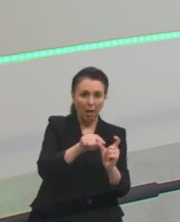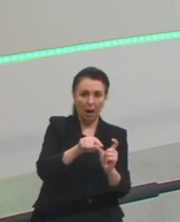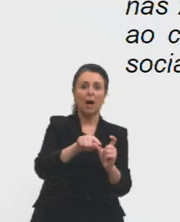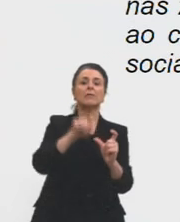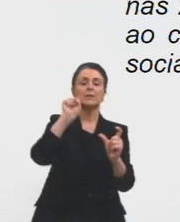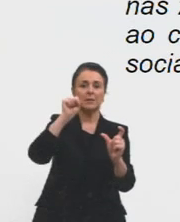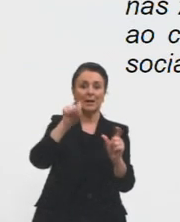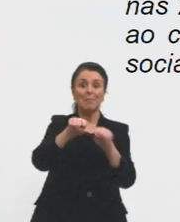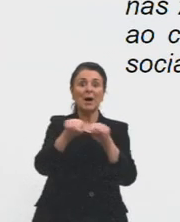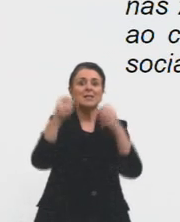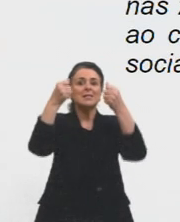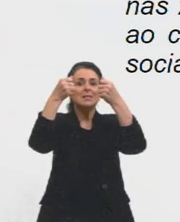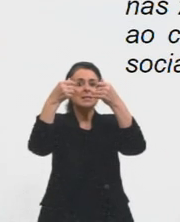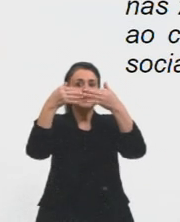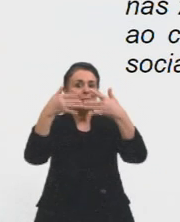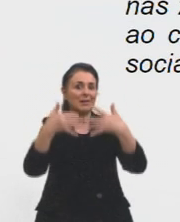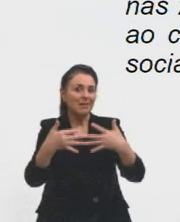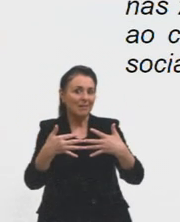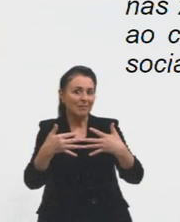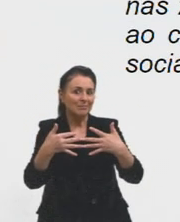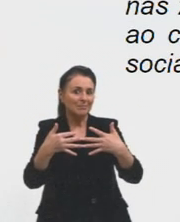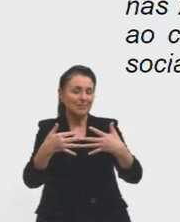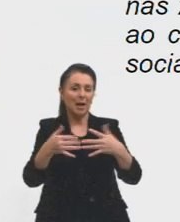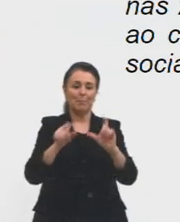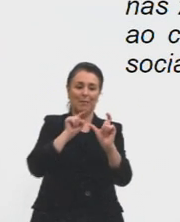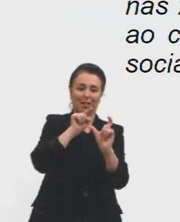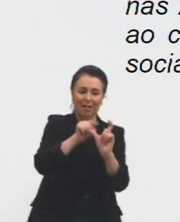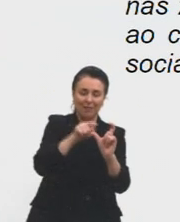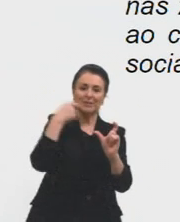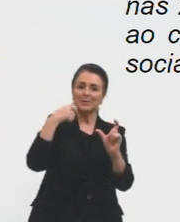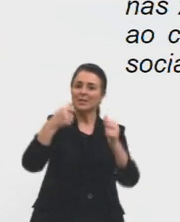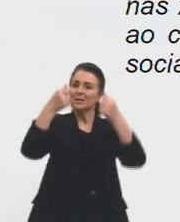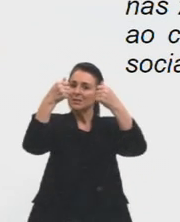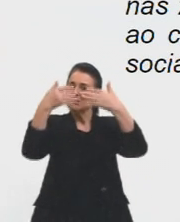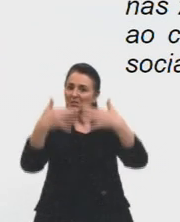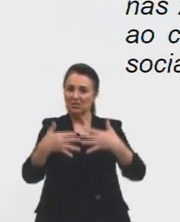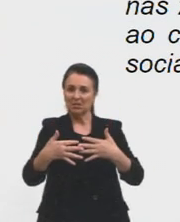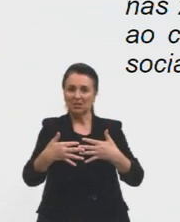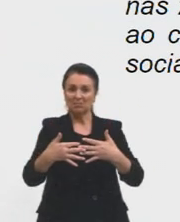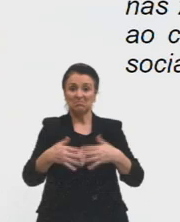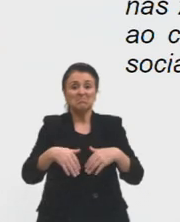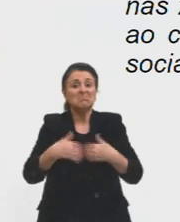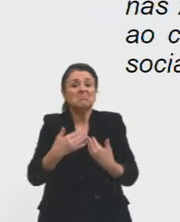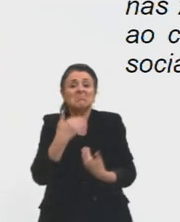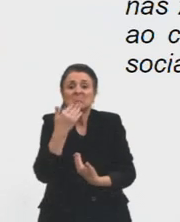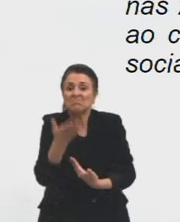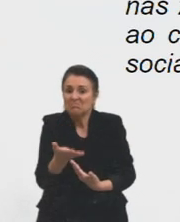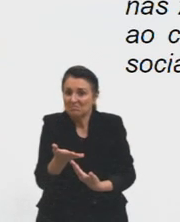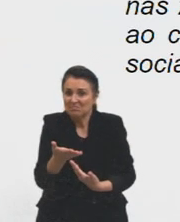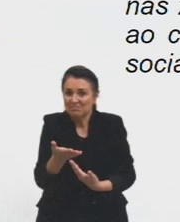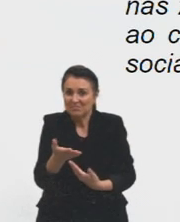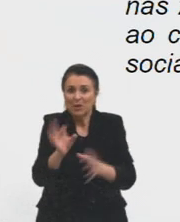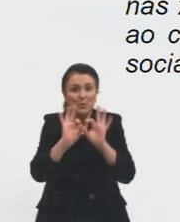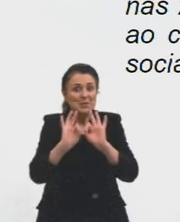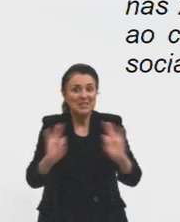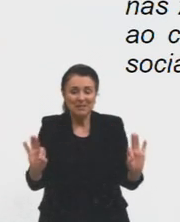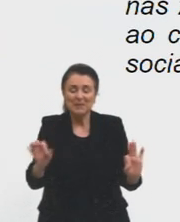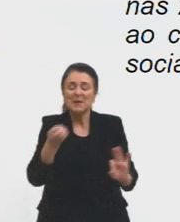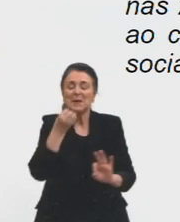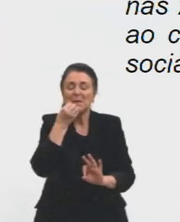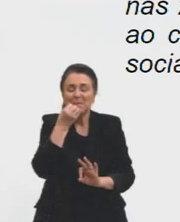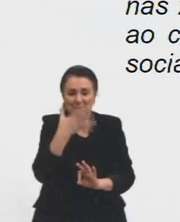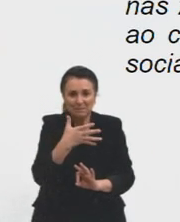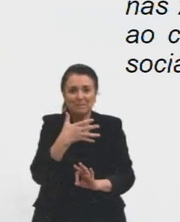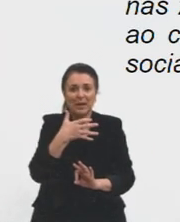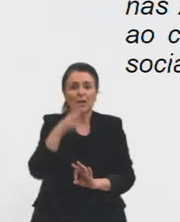eu preciso da palavra bonita explicada se não ela não me serve se não o simples é de bom gosto